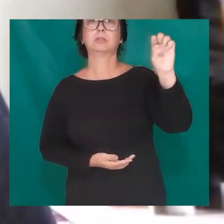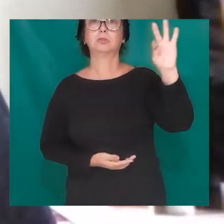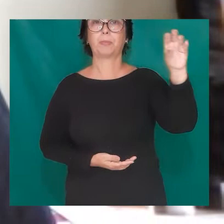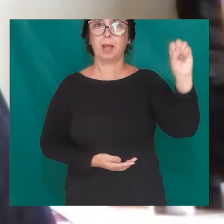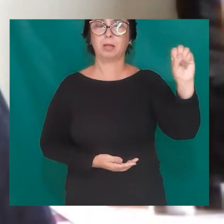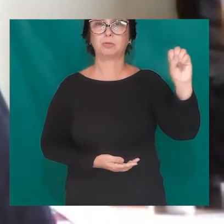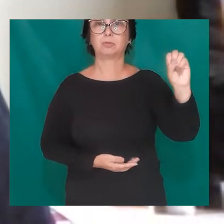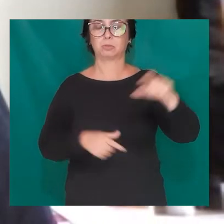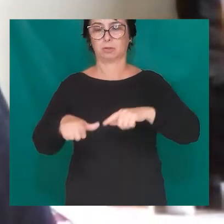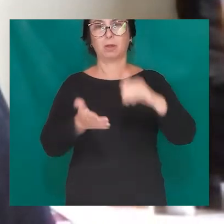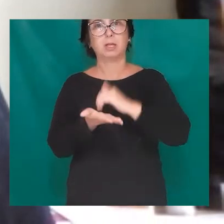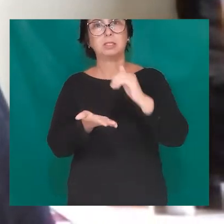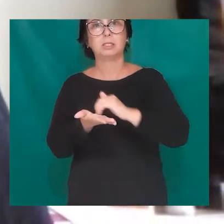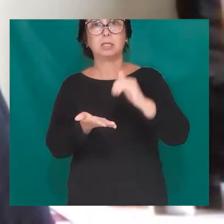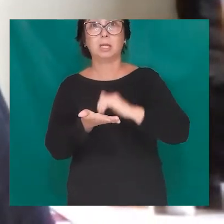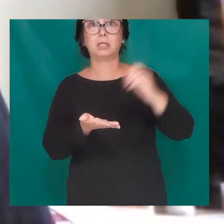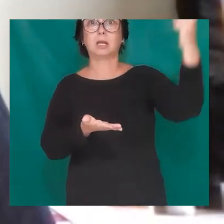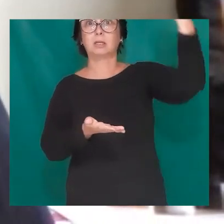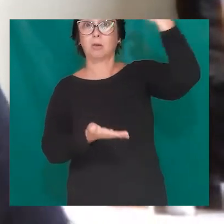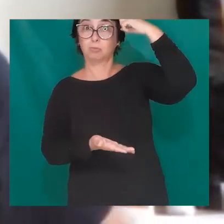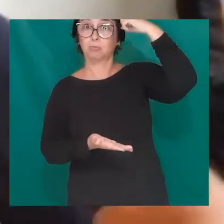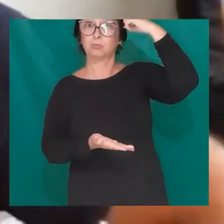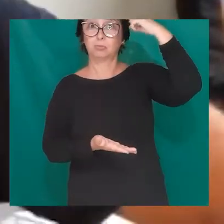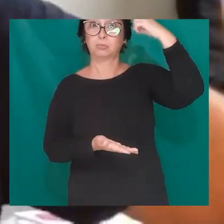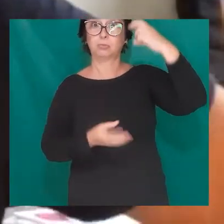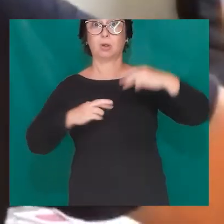Secretaria de Cultura, no caso, o Ministério da Cultura, naquela época, né?